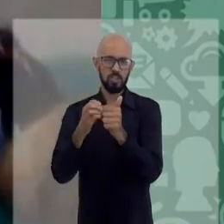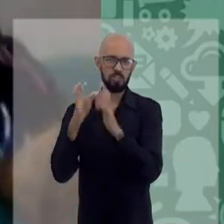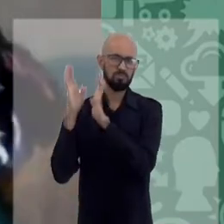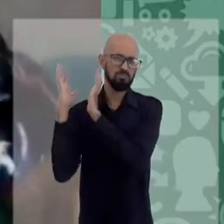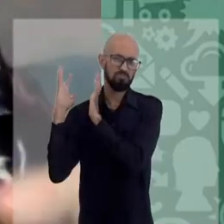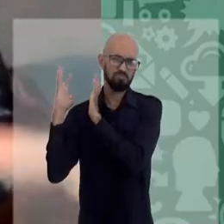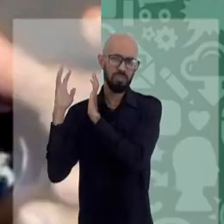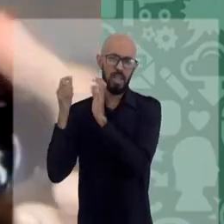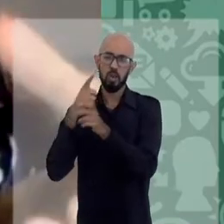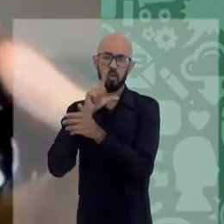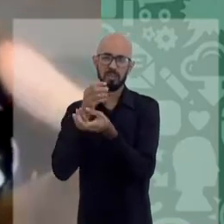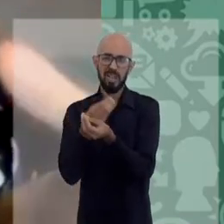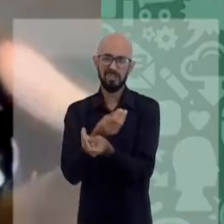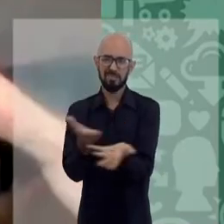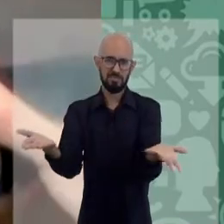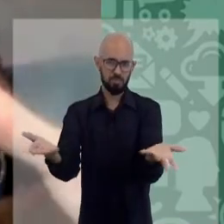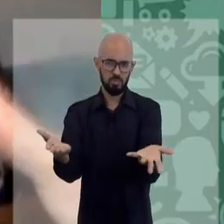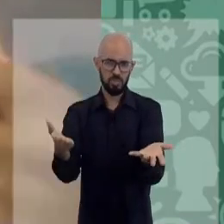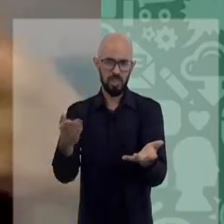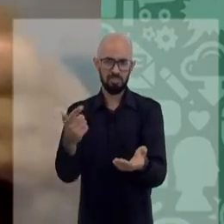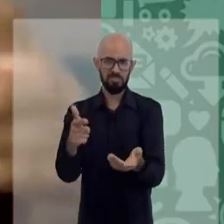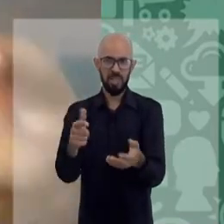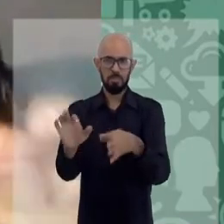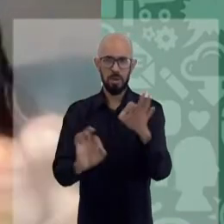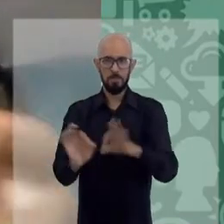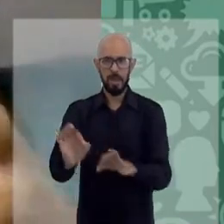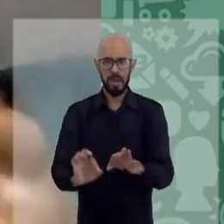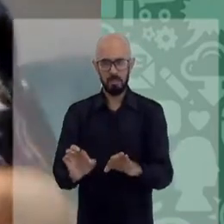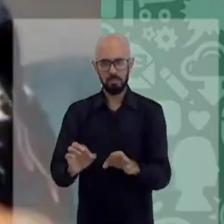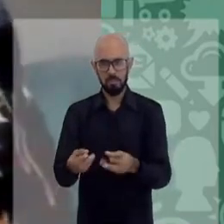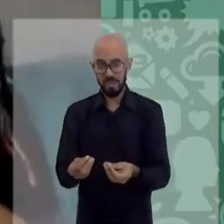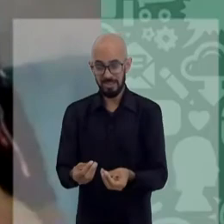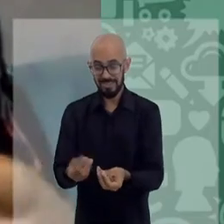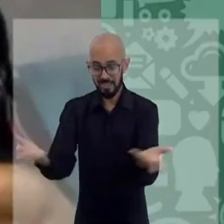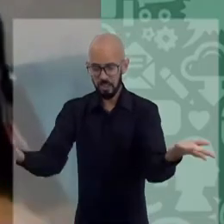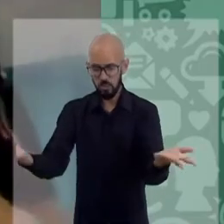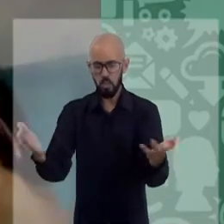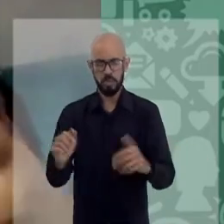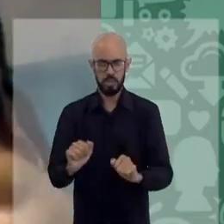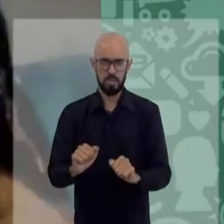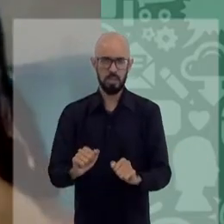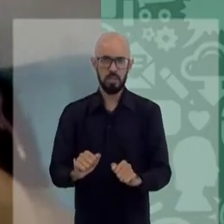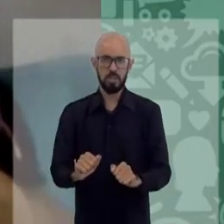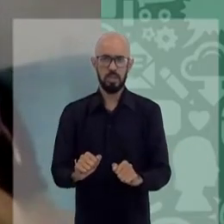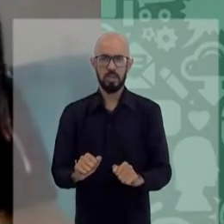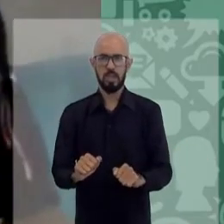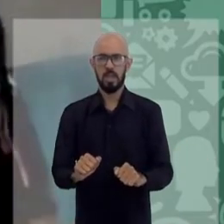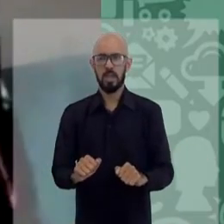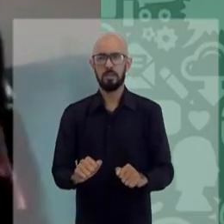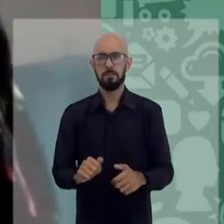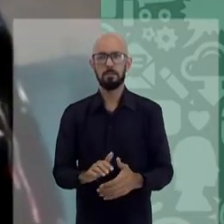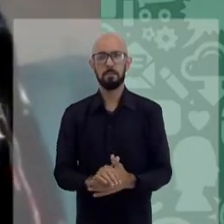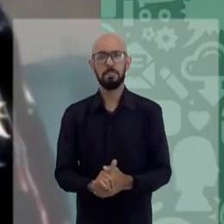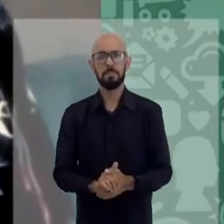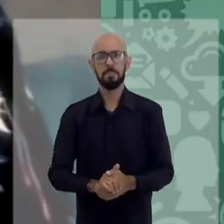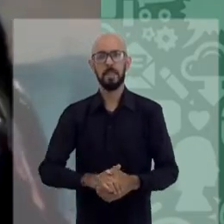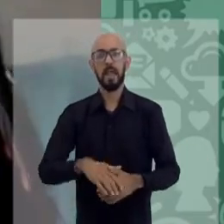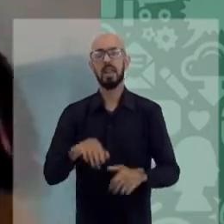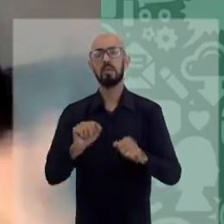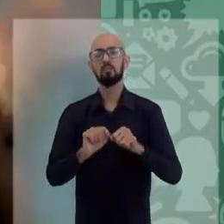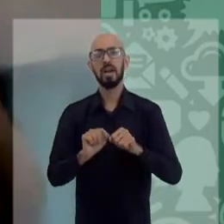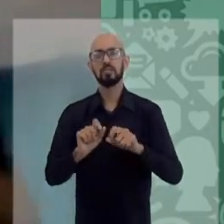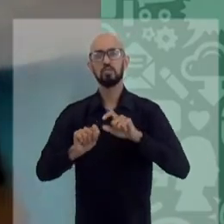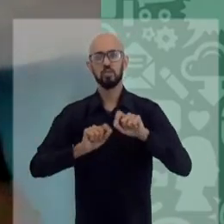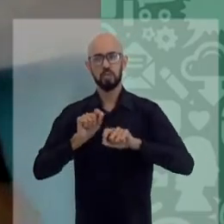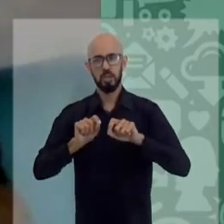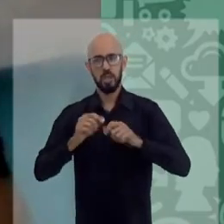esses lugares. Ela não tá preparada para atender logisticamente a distribuição de cestas básicas e itens de higiene. Aí